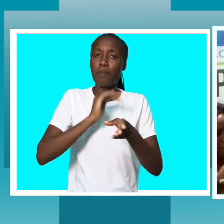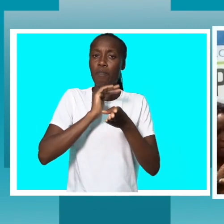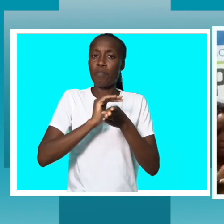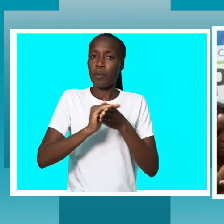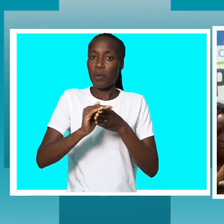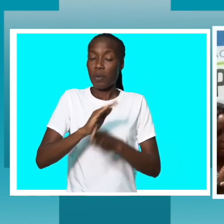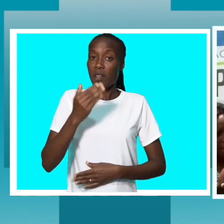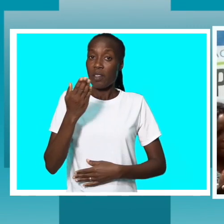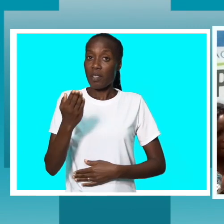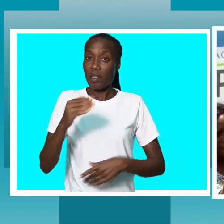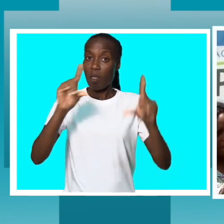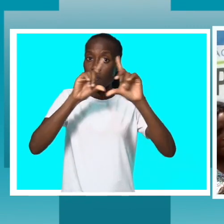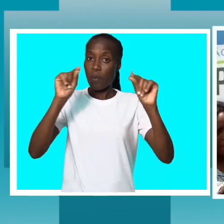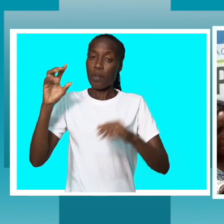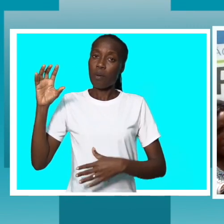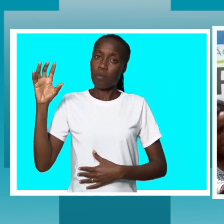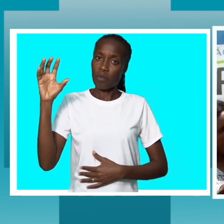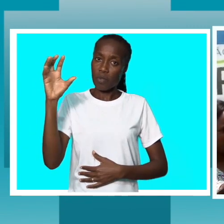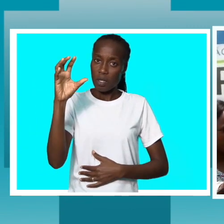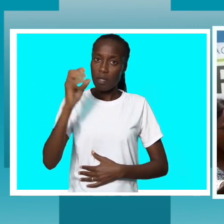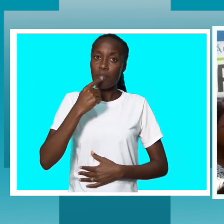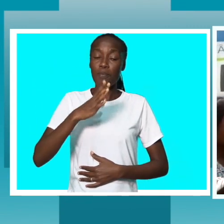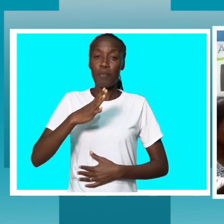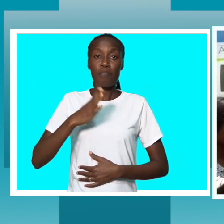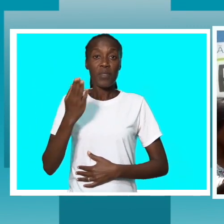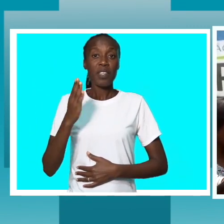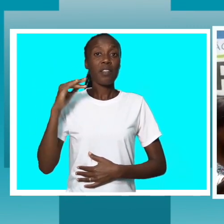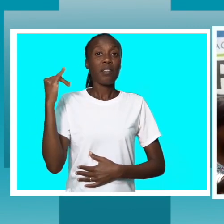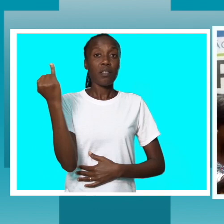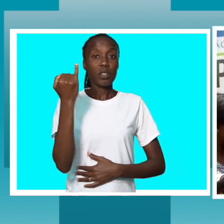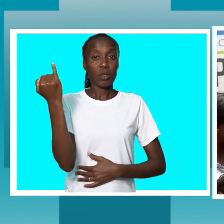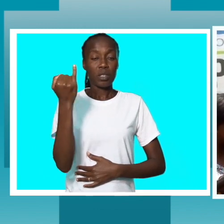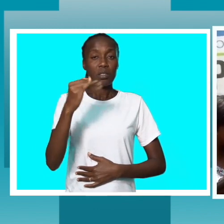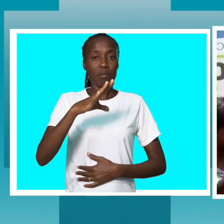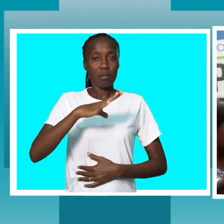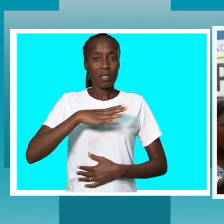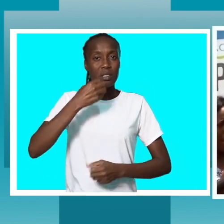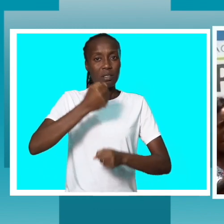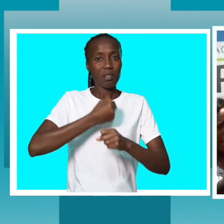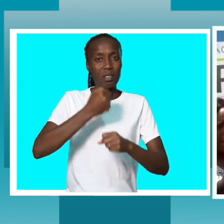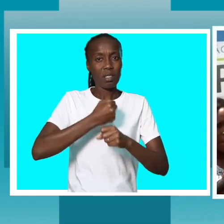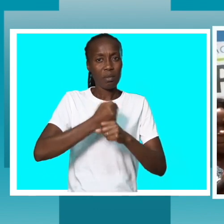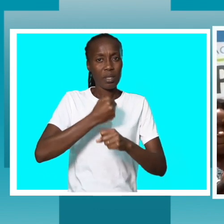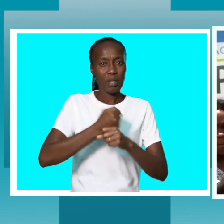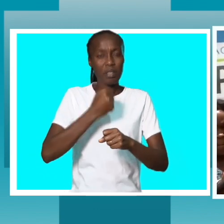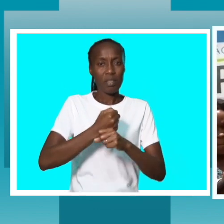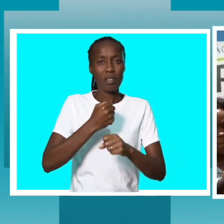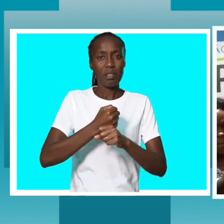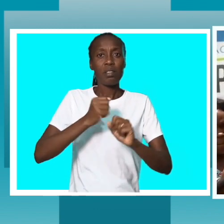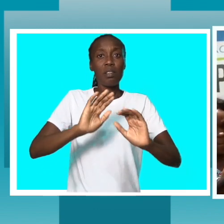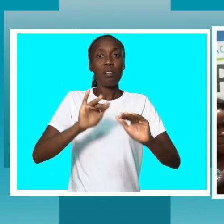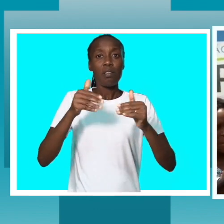implementar aqui na província, porque na verdade é uma instituição que tem trabalhado bastante